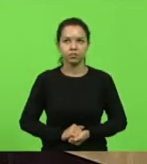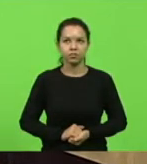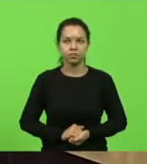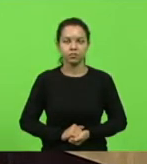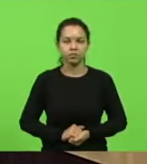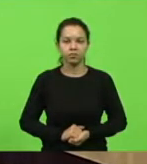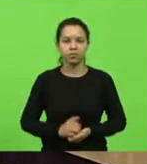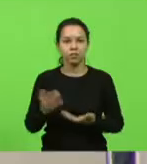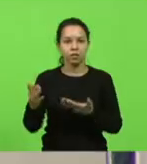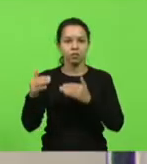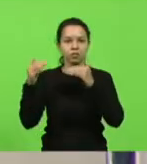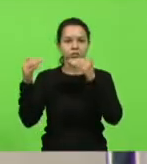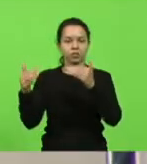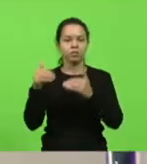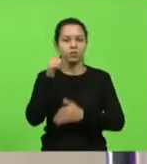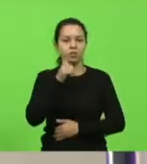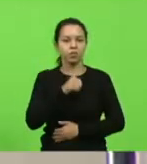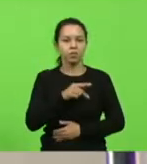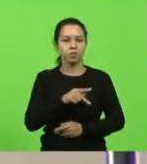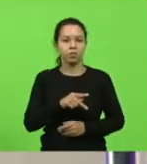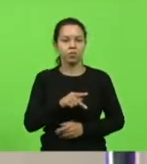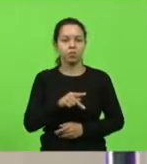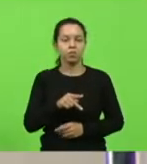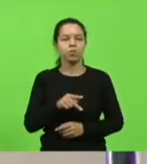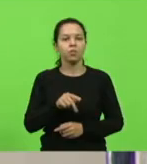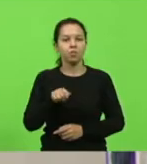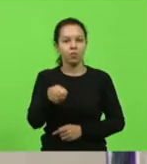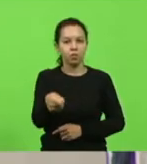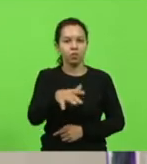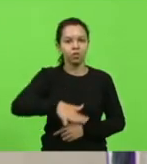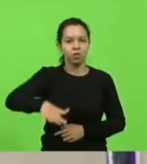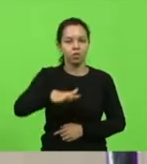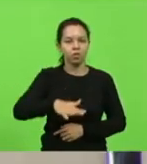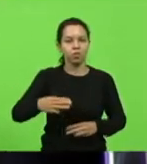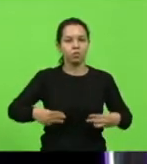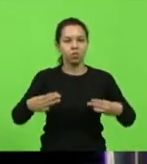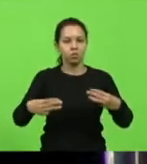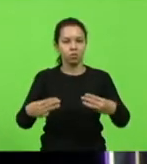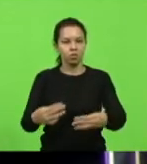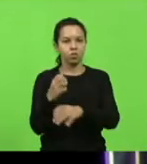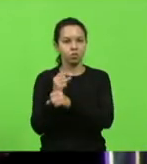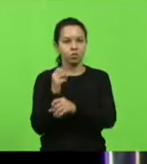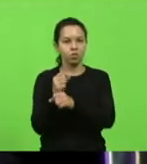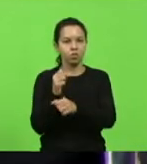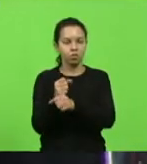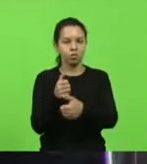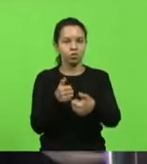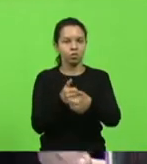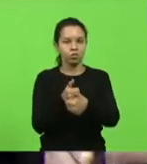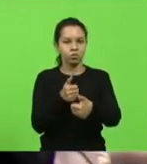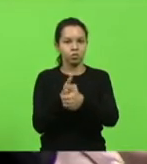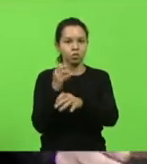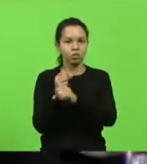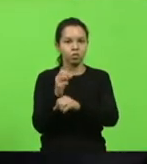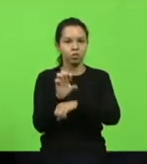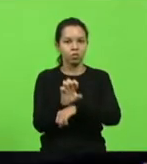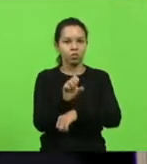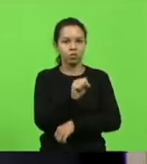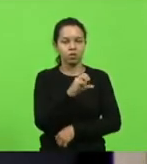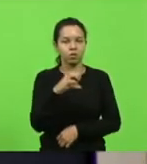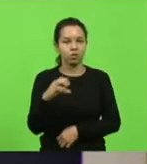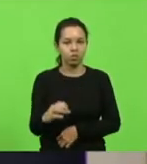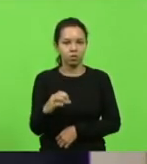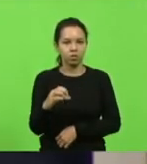a excelentíssima senhora procuradora-geral do Ministério Público de contas junto ao Tribunal de Contas de Santa Catarina Dra Cibele